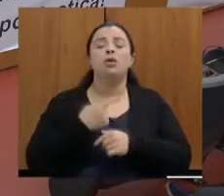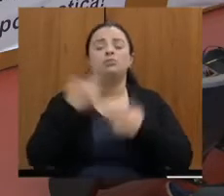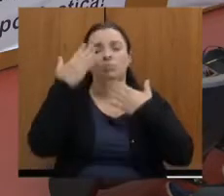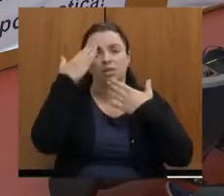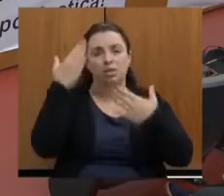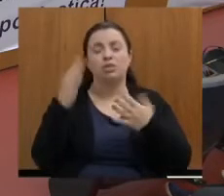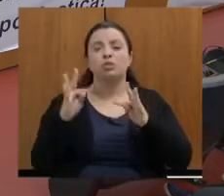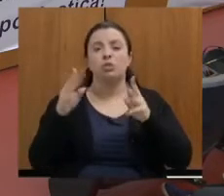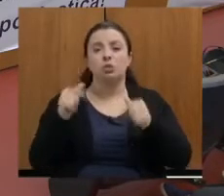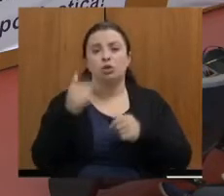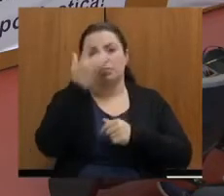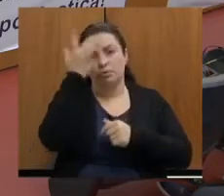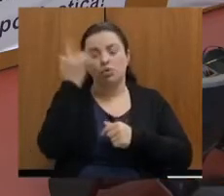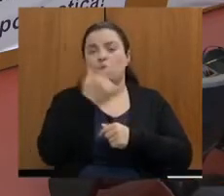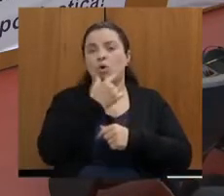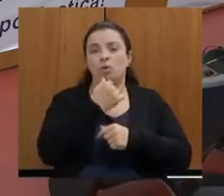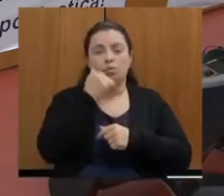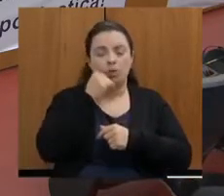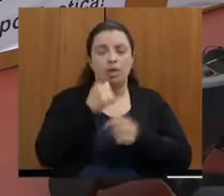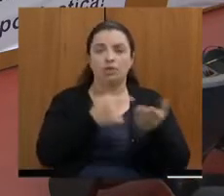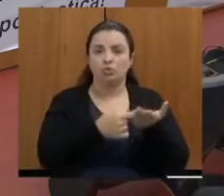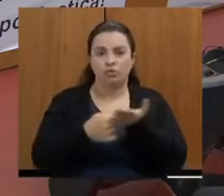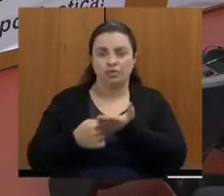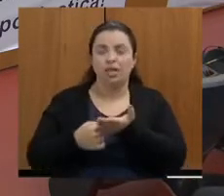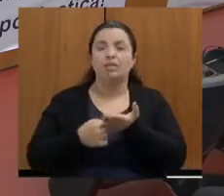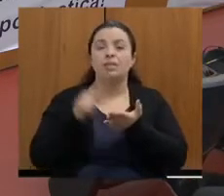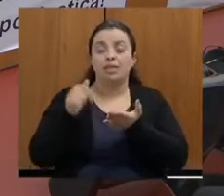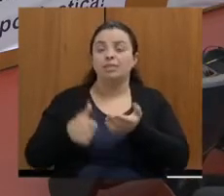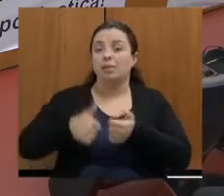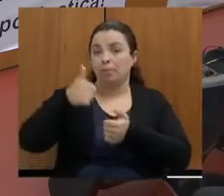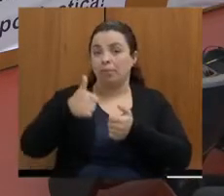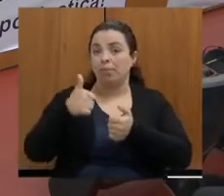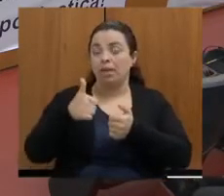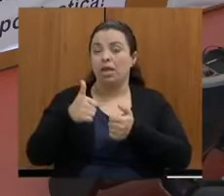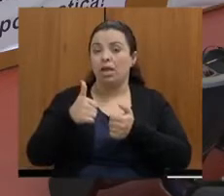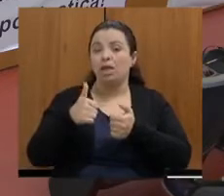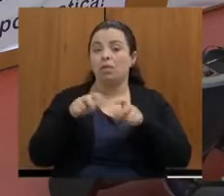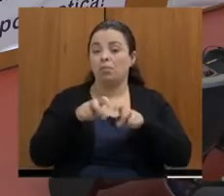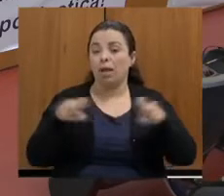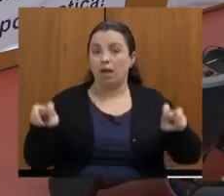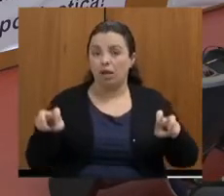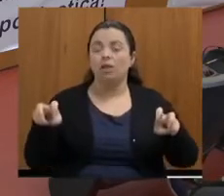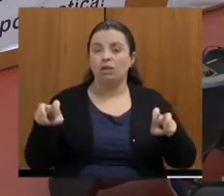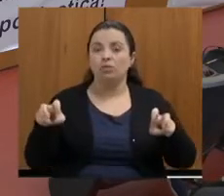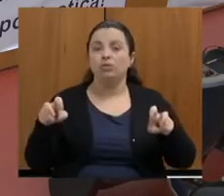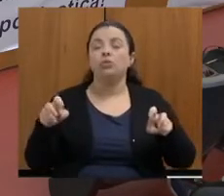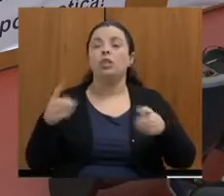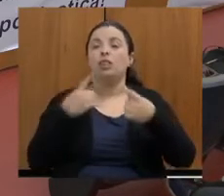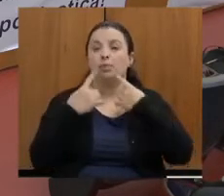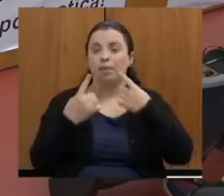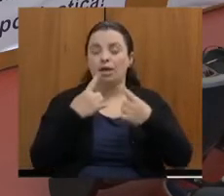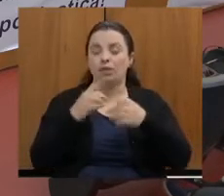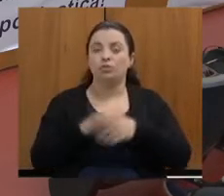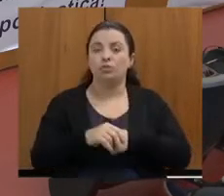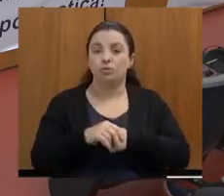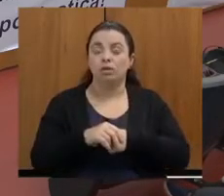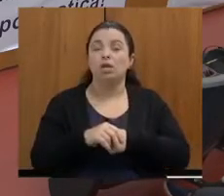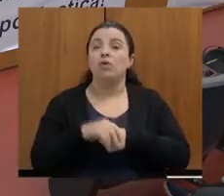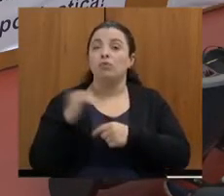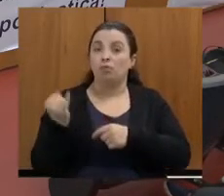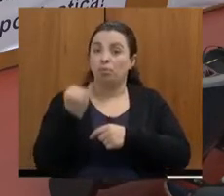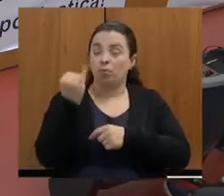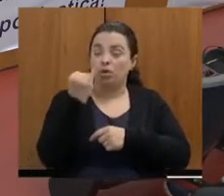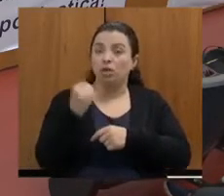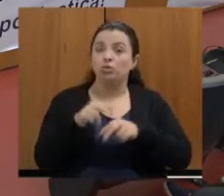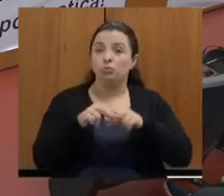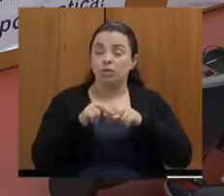essa primeira mesa foi muito importante porque tira da invisibilidade aquilo que